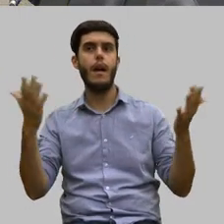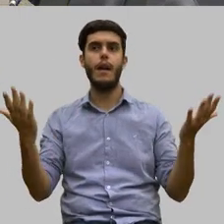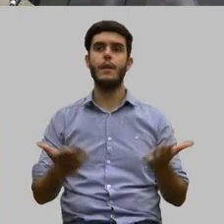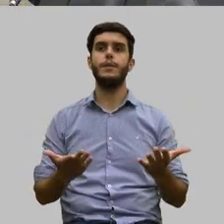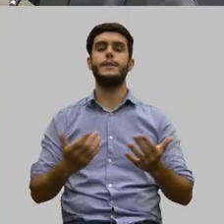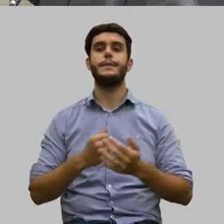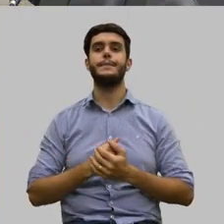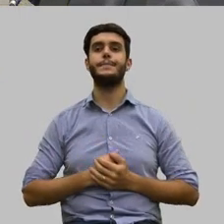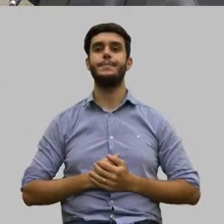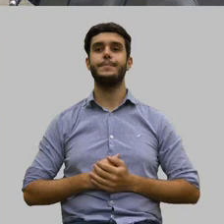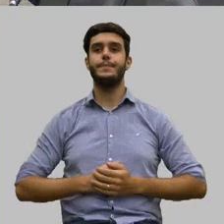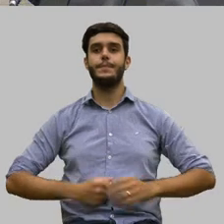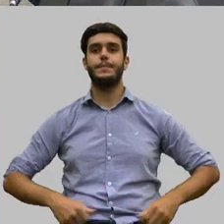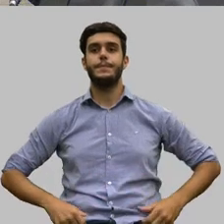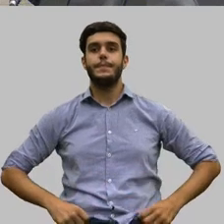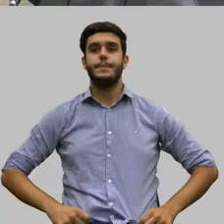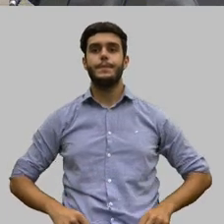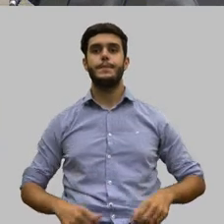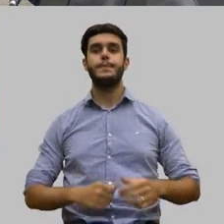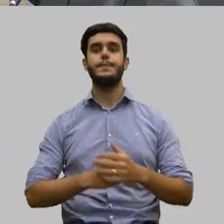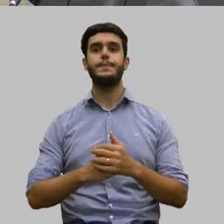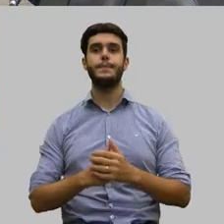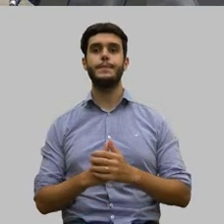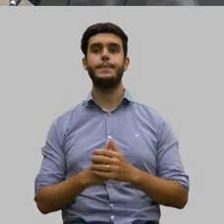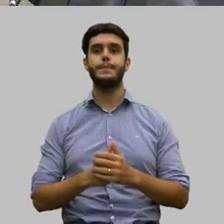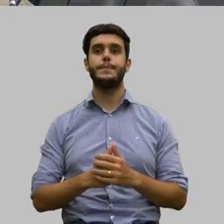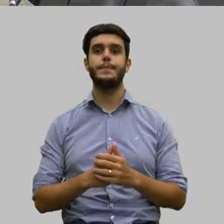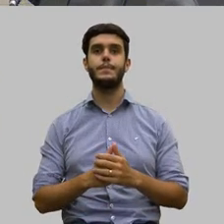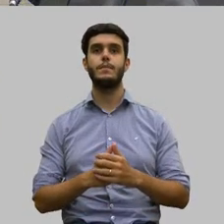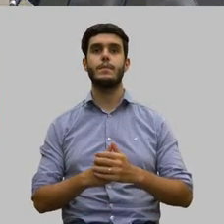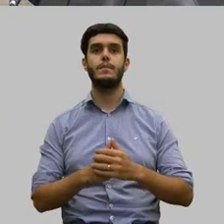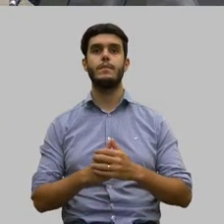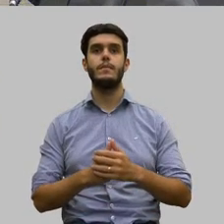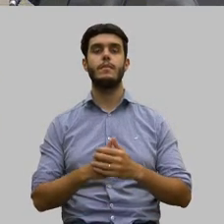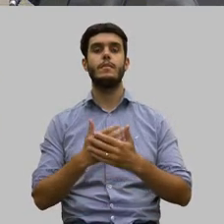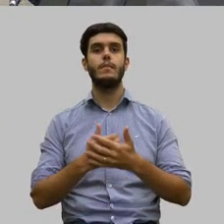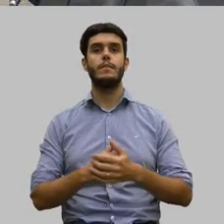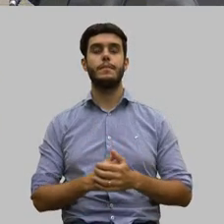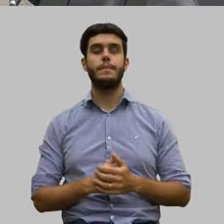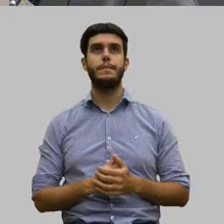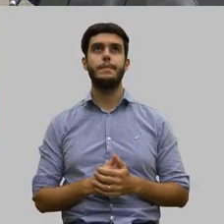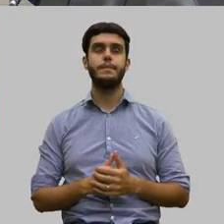biométrico registro biométrico no terminal presidência informa que